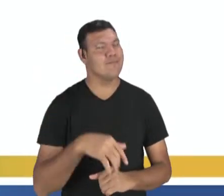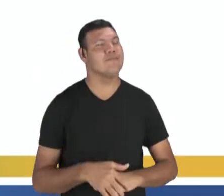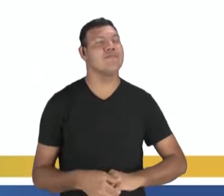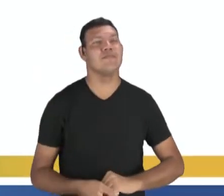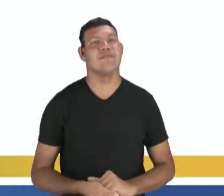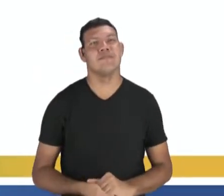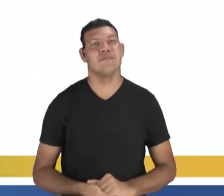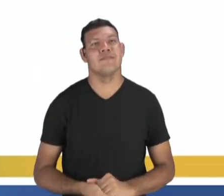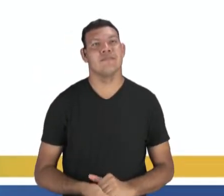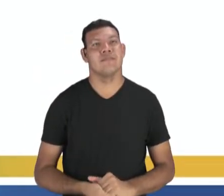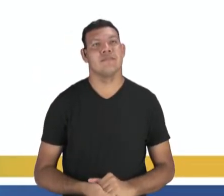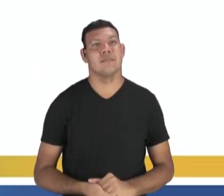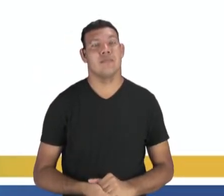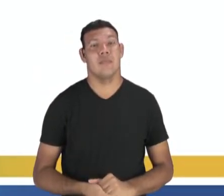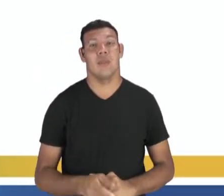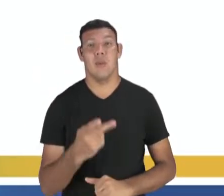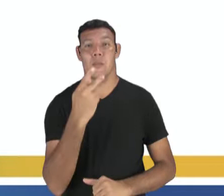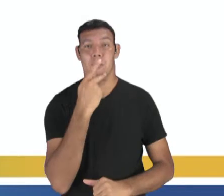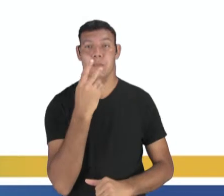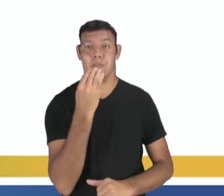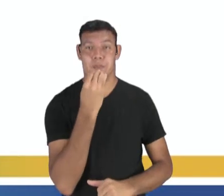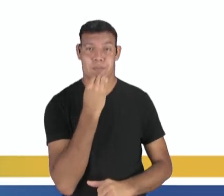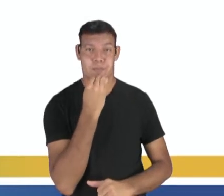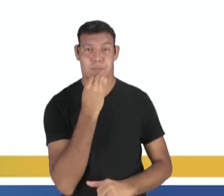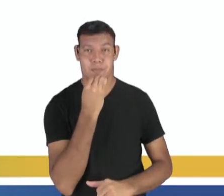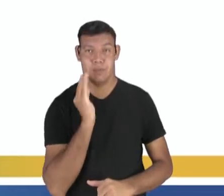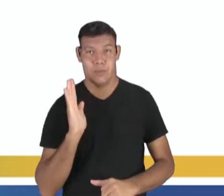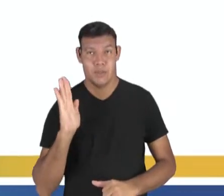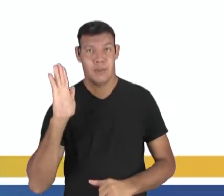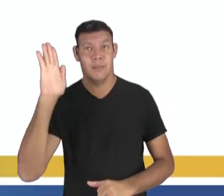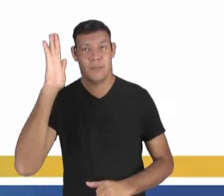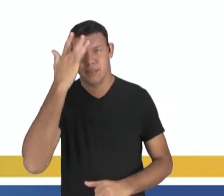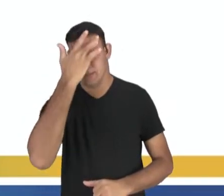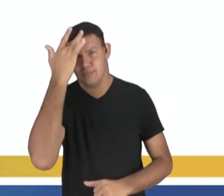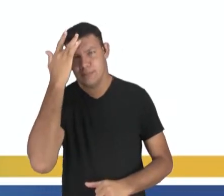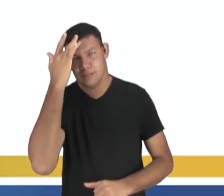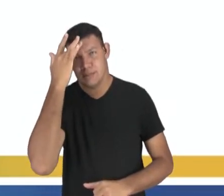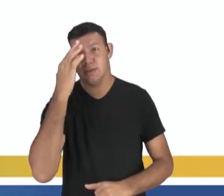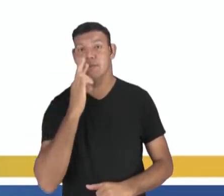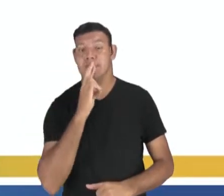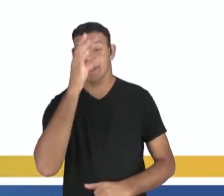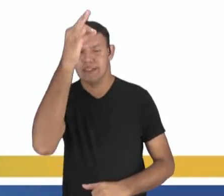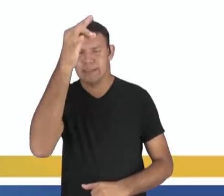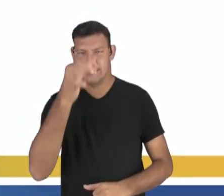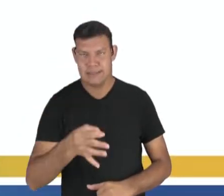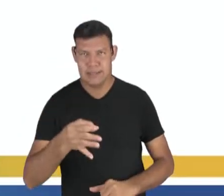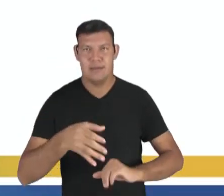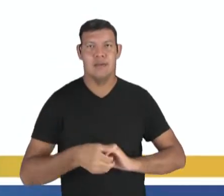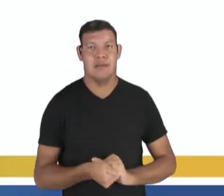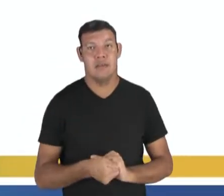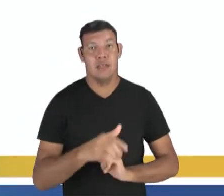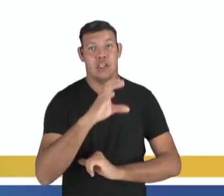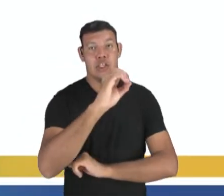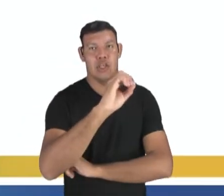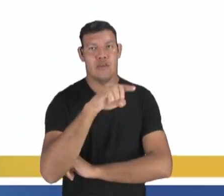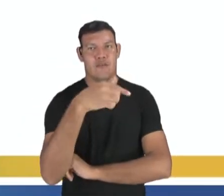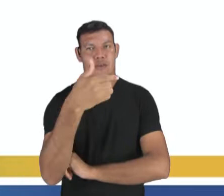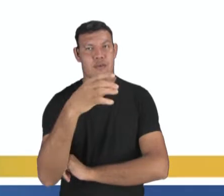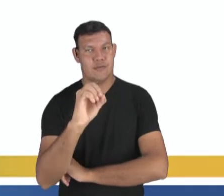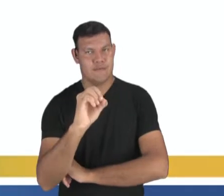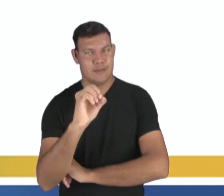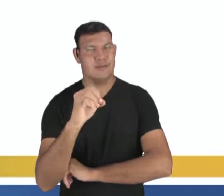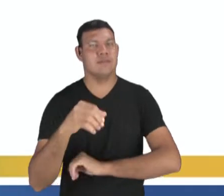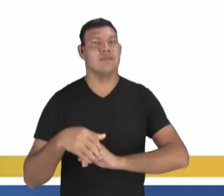lá nós temos que a probabilidade dessa desse candidato acertar a questão é de vinte por